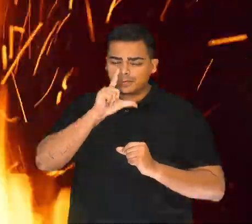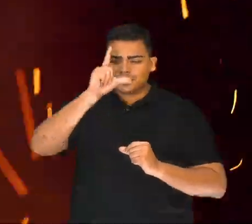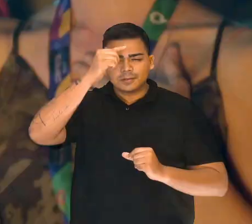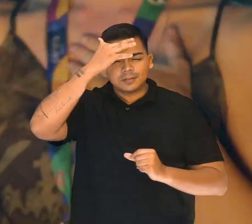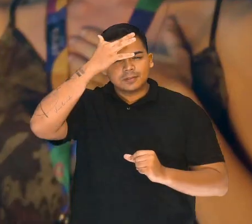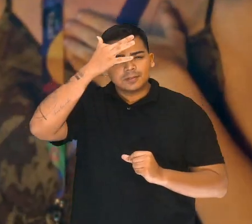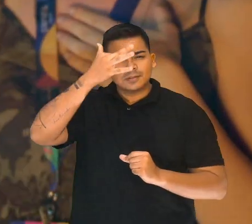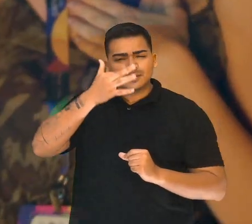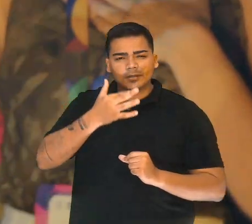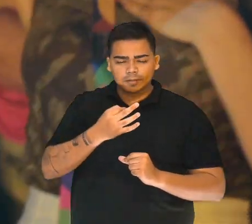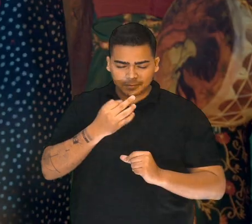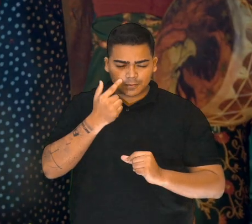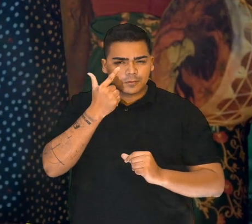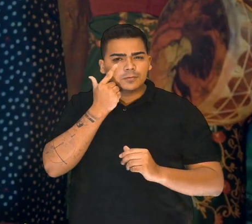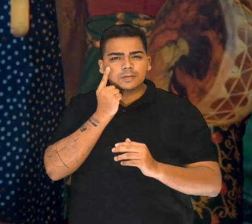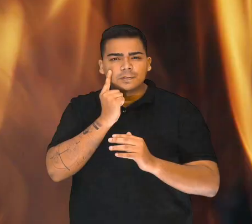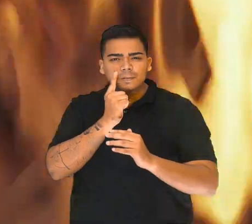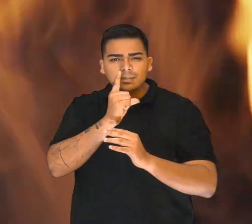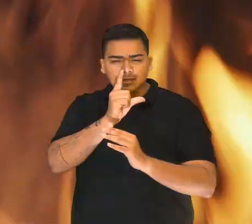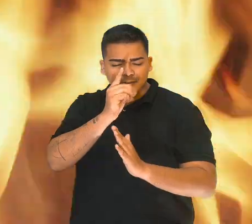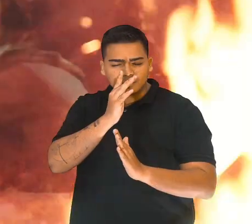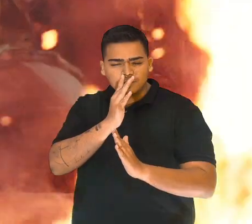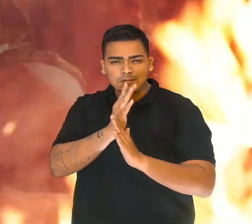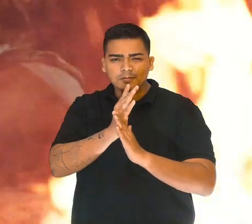doce, para que o mistério